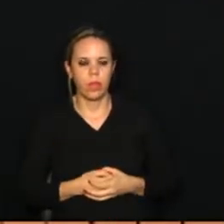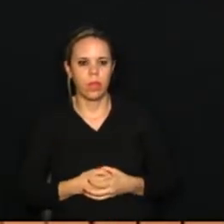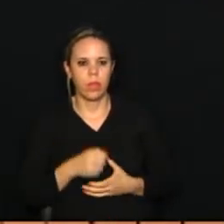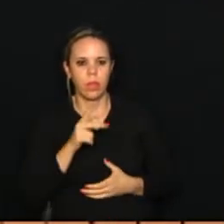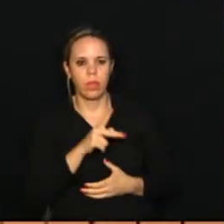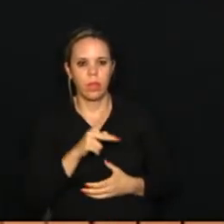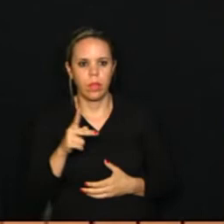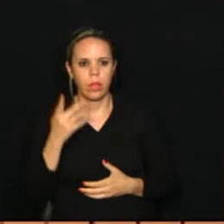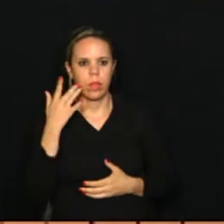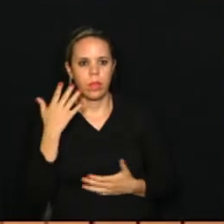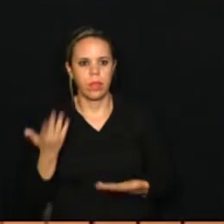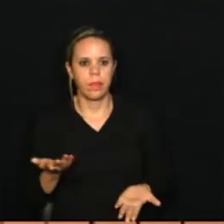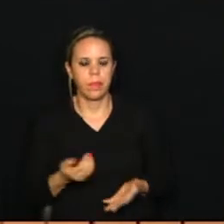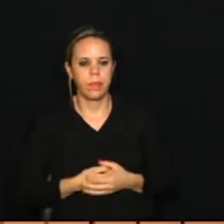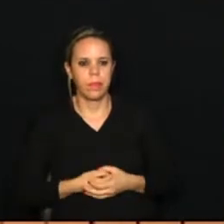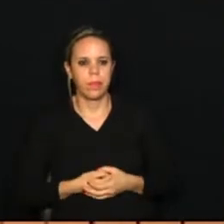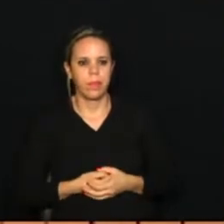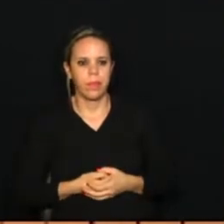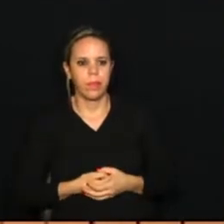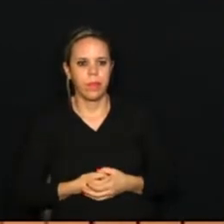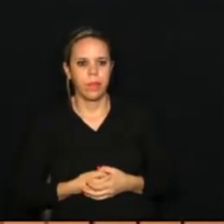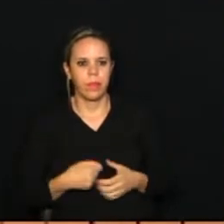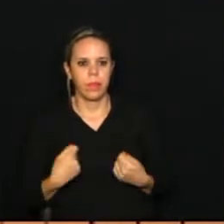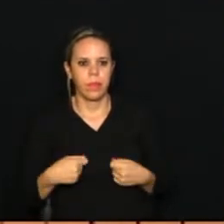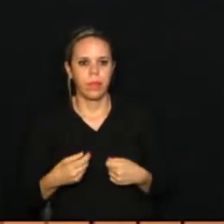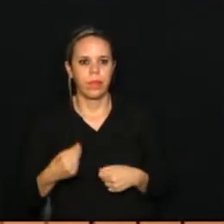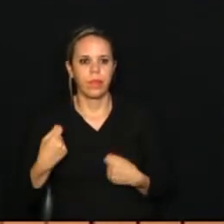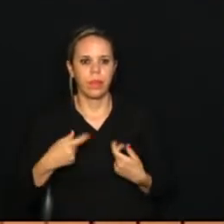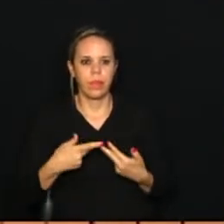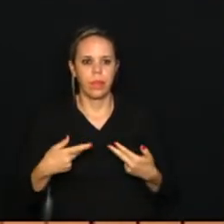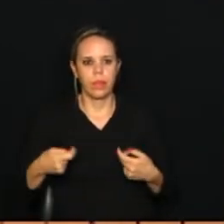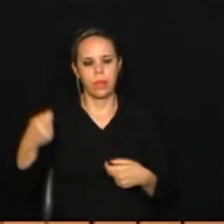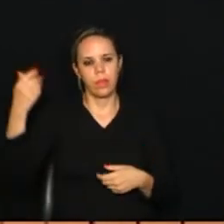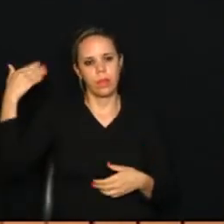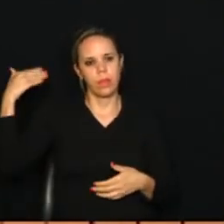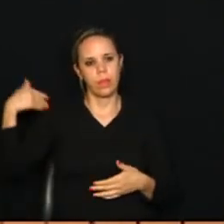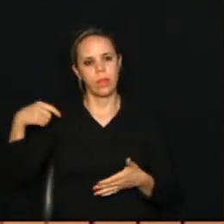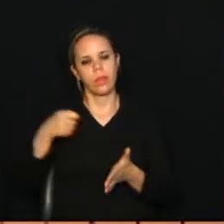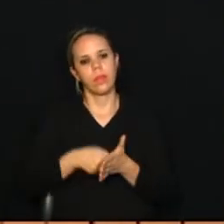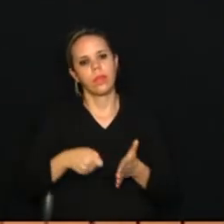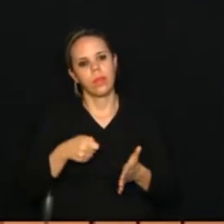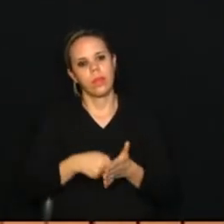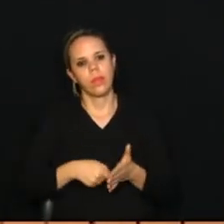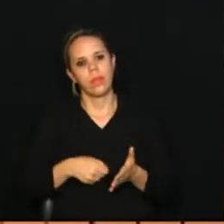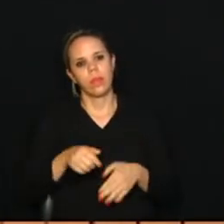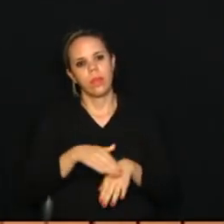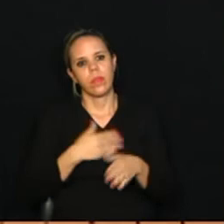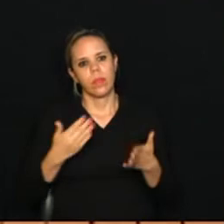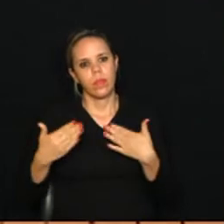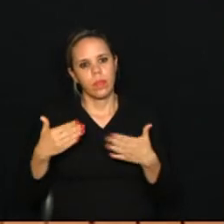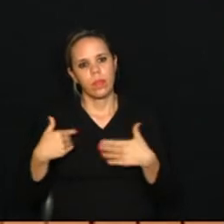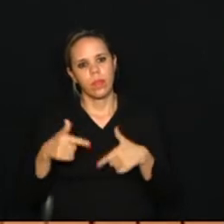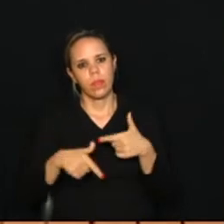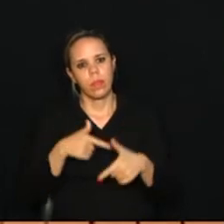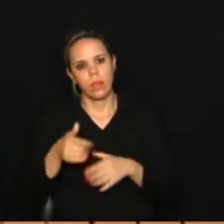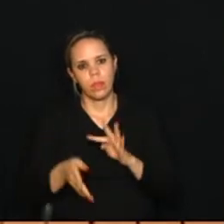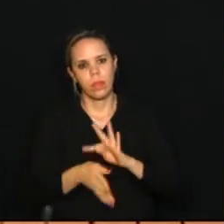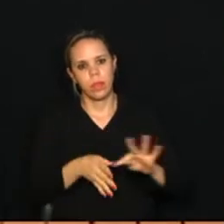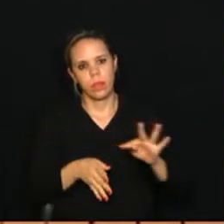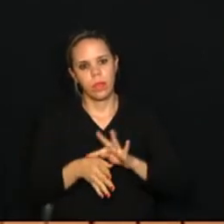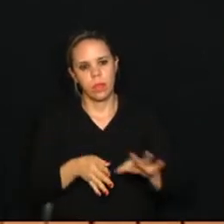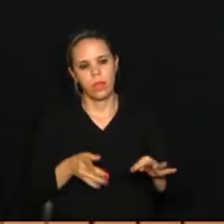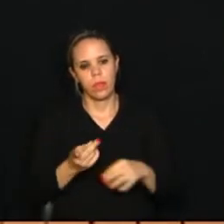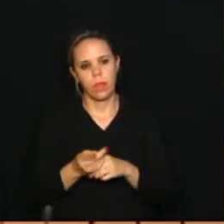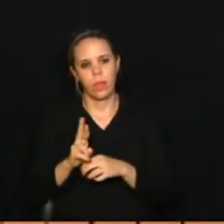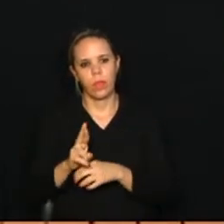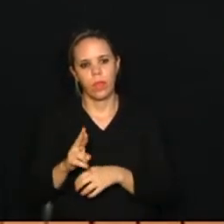Tadeu, que é uma demanda antiga que a gente falava lá no Conselho, junto ao doutor Rodrigo no Ministério Público,